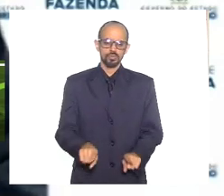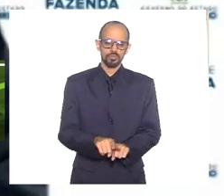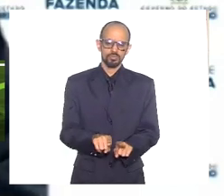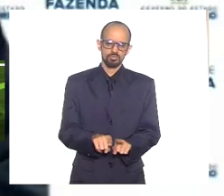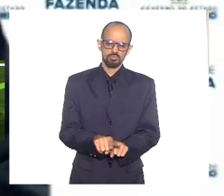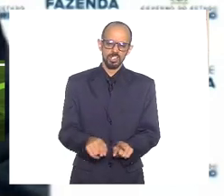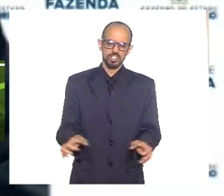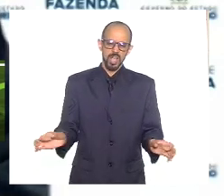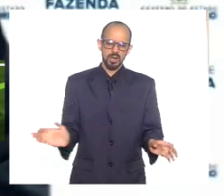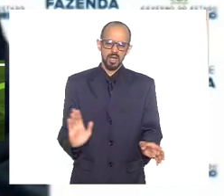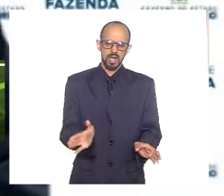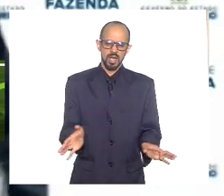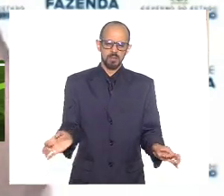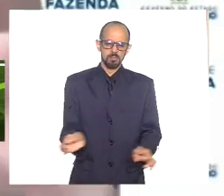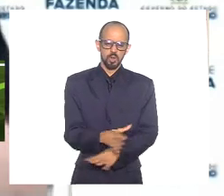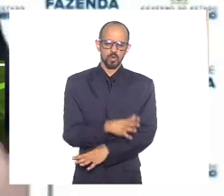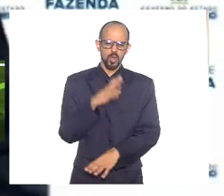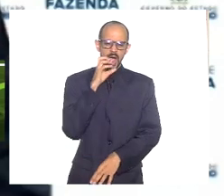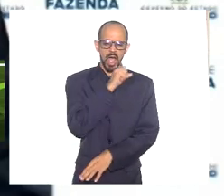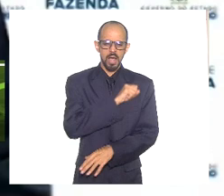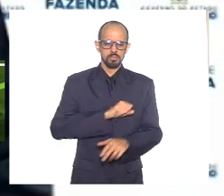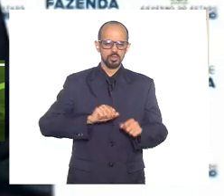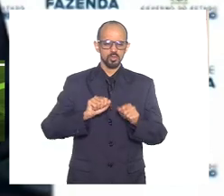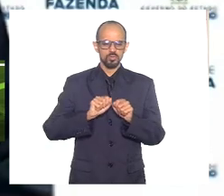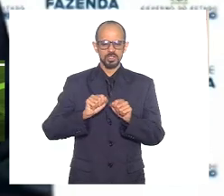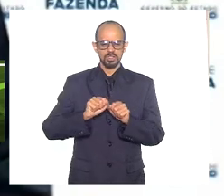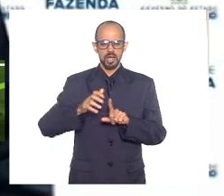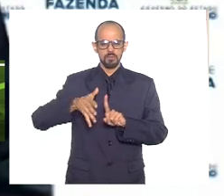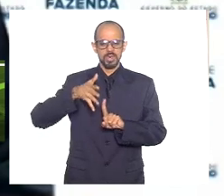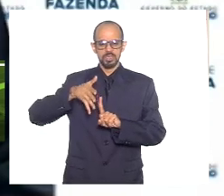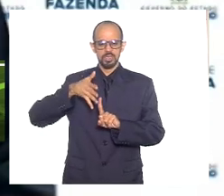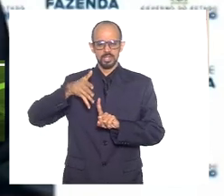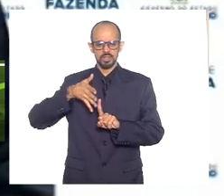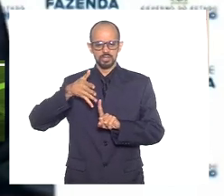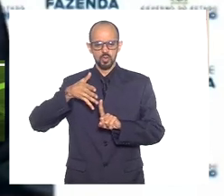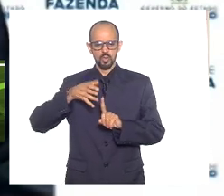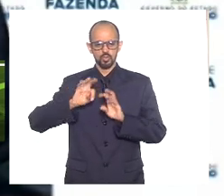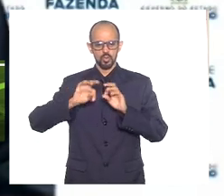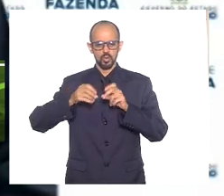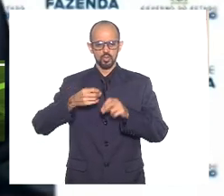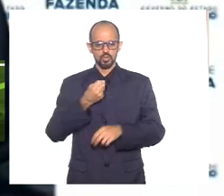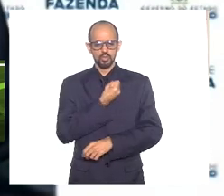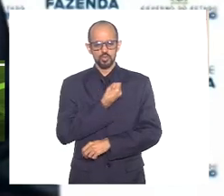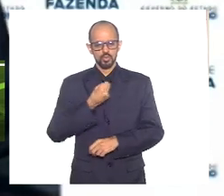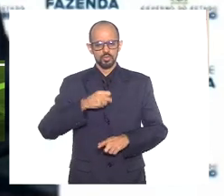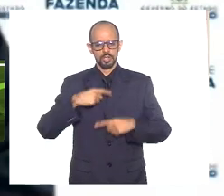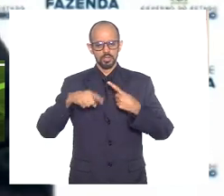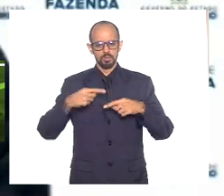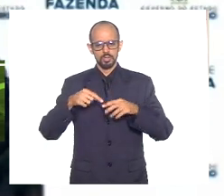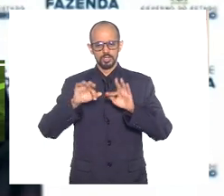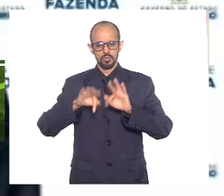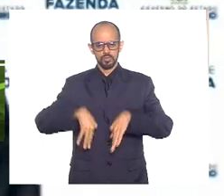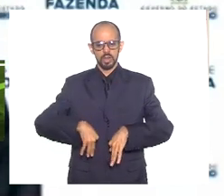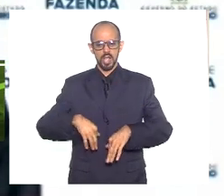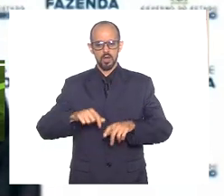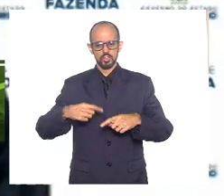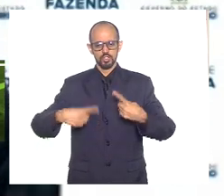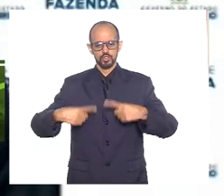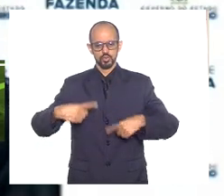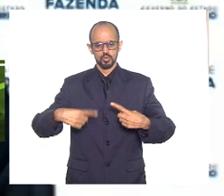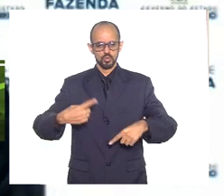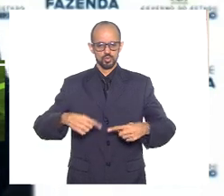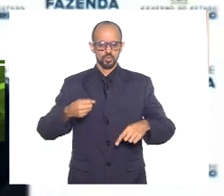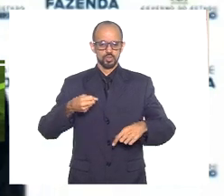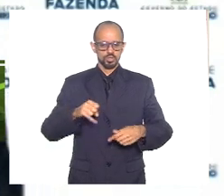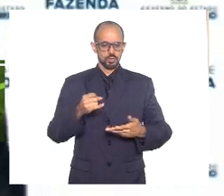apresentação dos slides com os dados, com os números, para que a gente possa, ao final, discutir, se assim